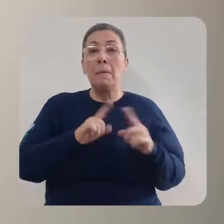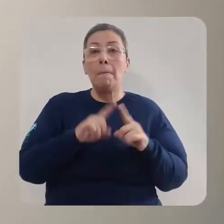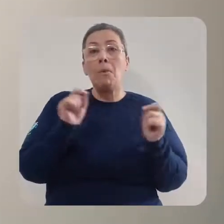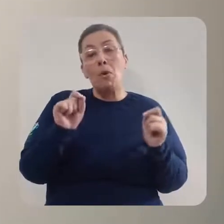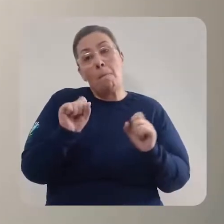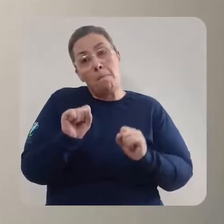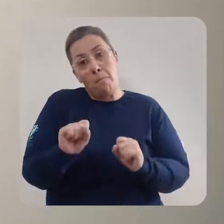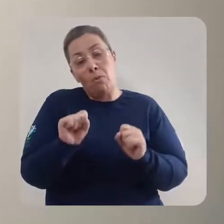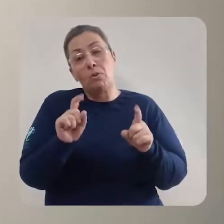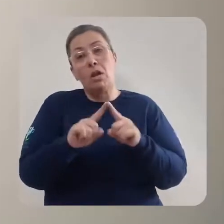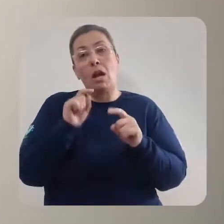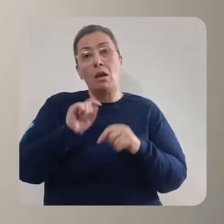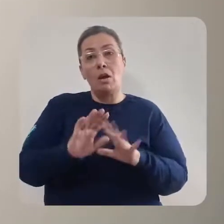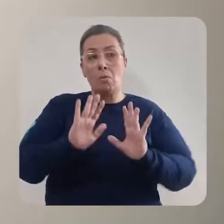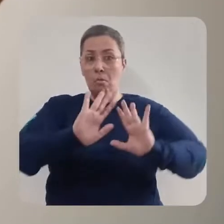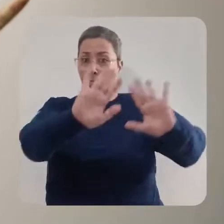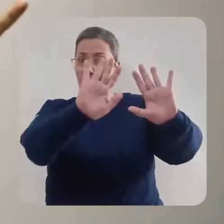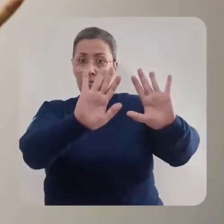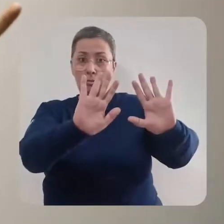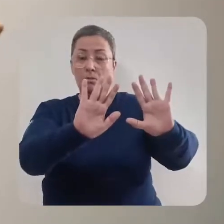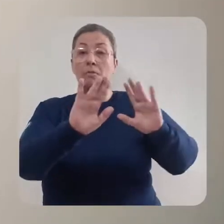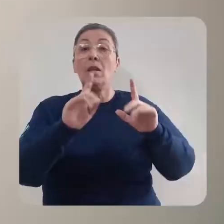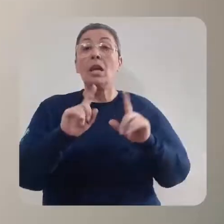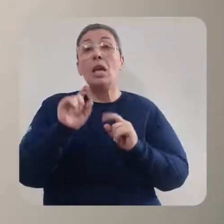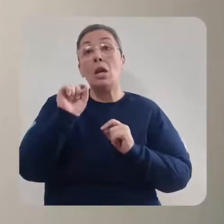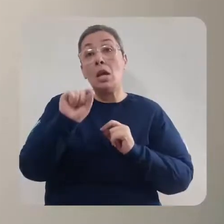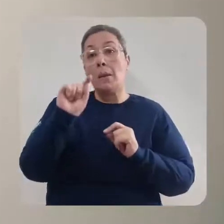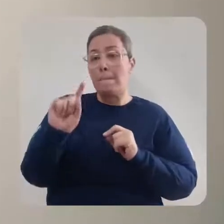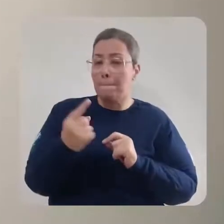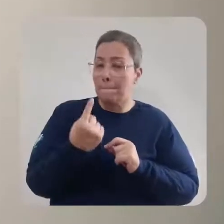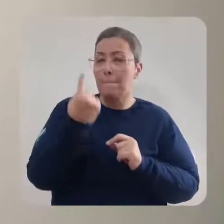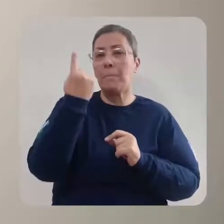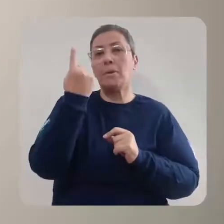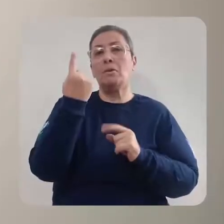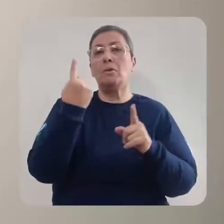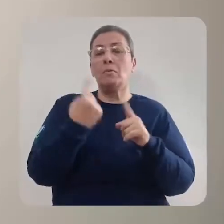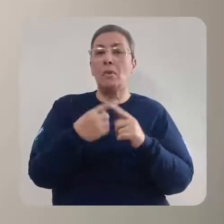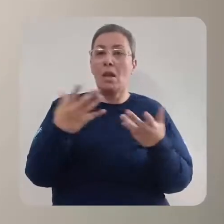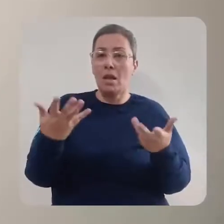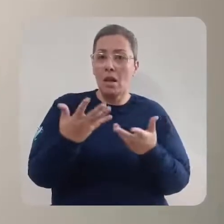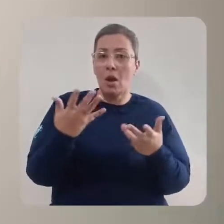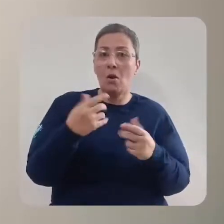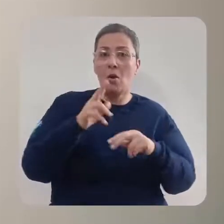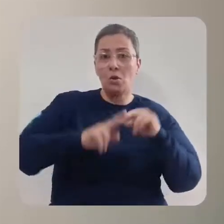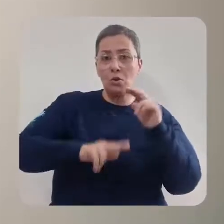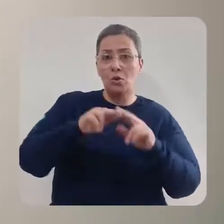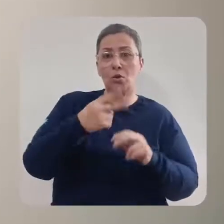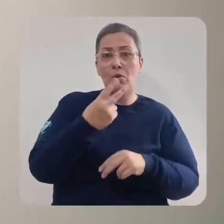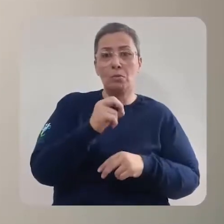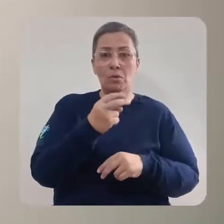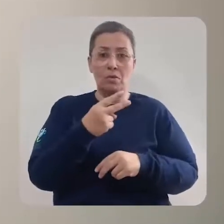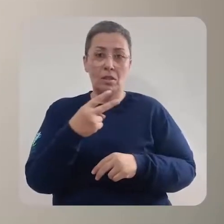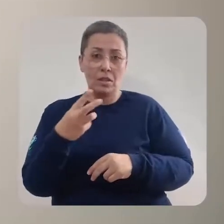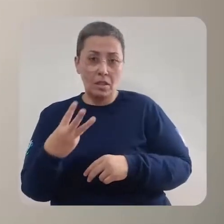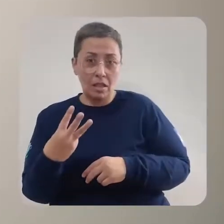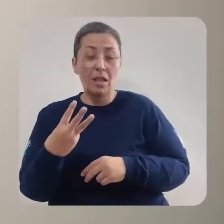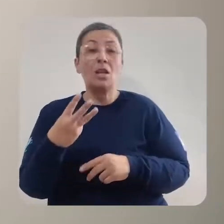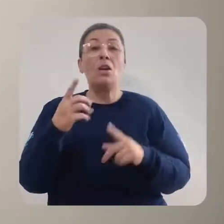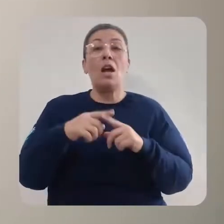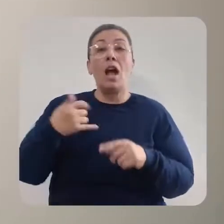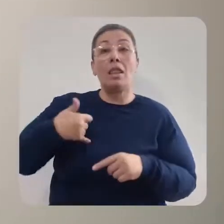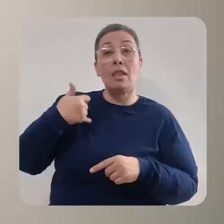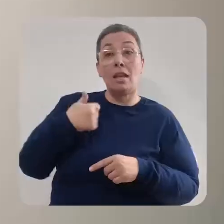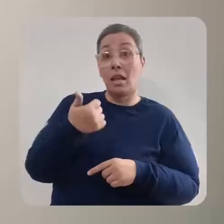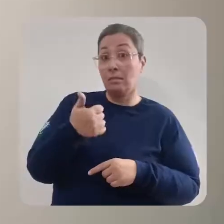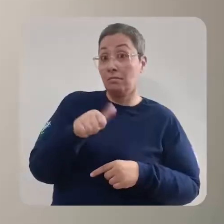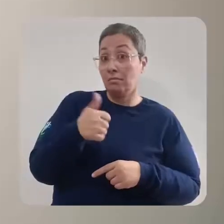né, para poder erguer as mãos e não deixar. E aí, pela primeira vez agora, em junho de 2023,